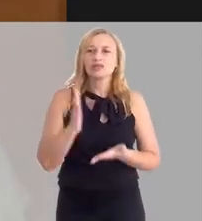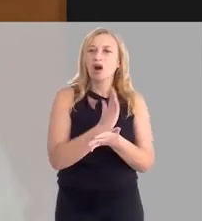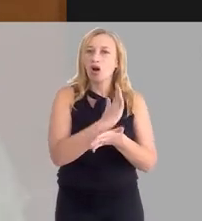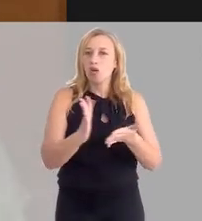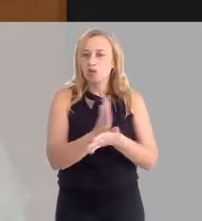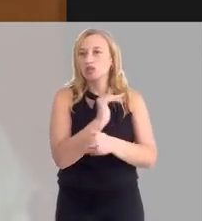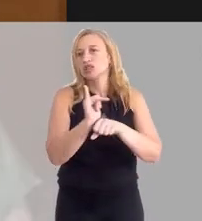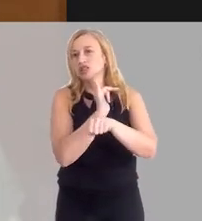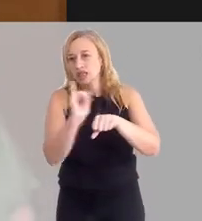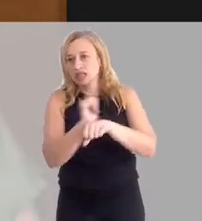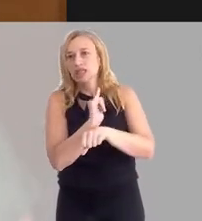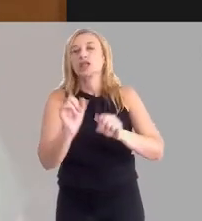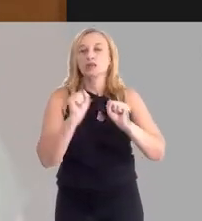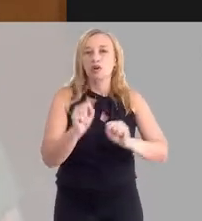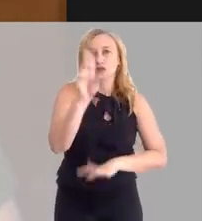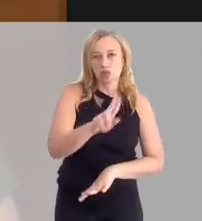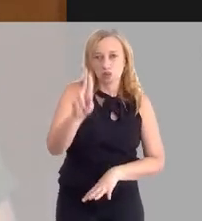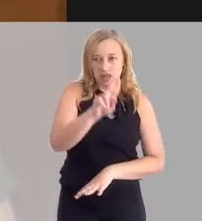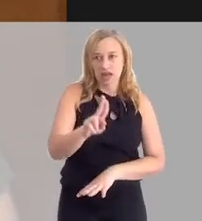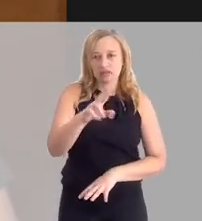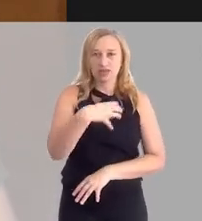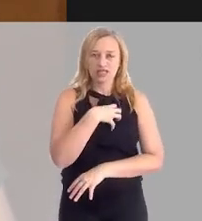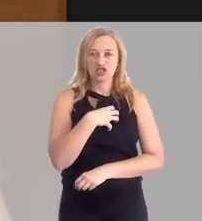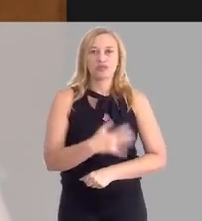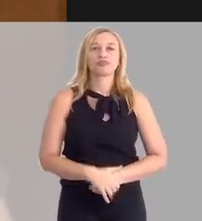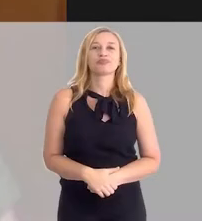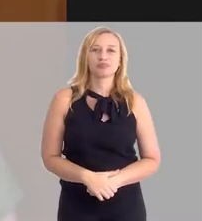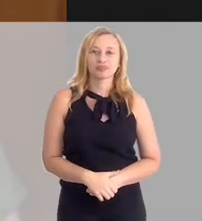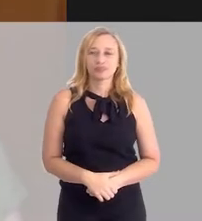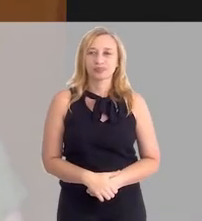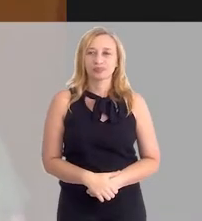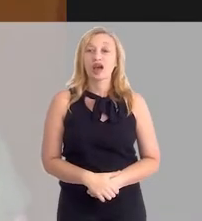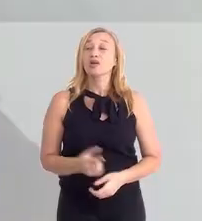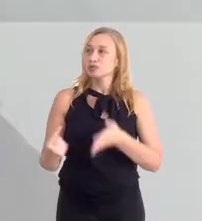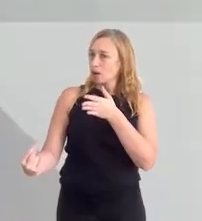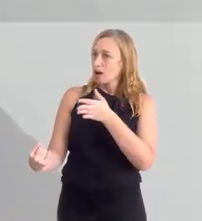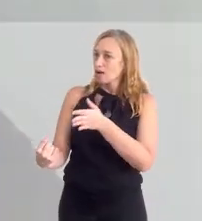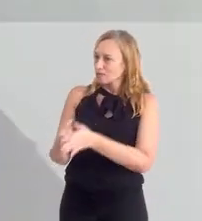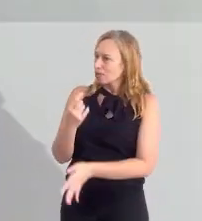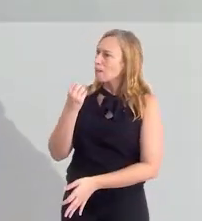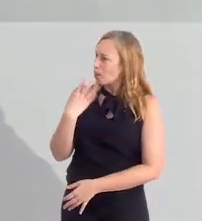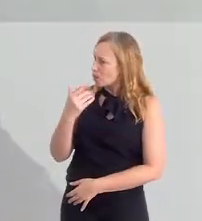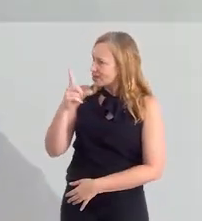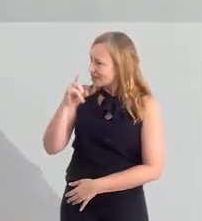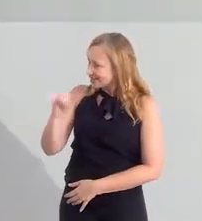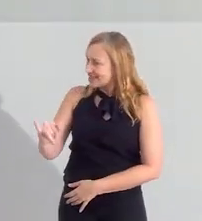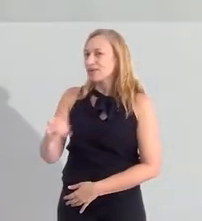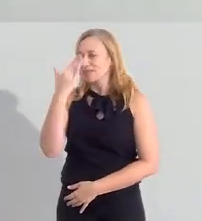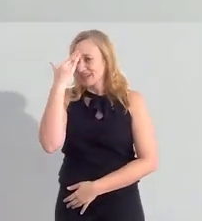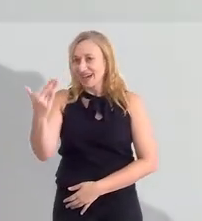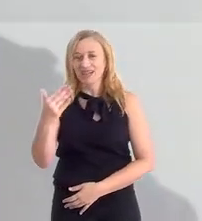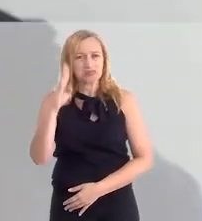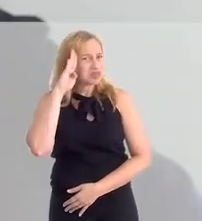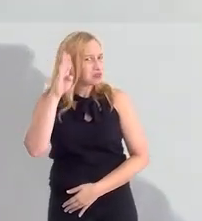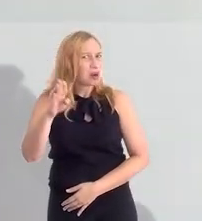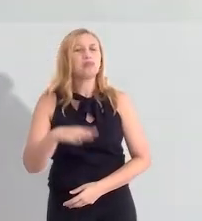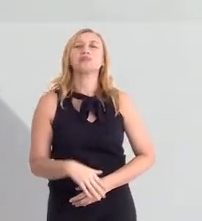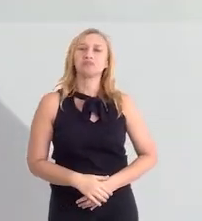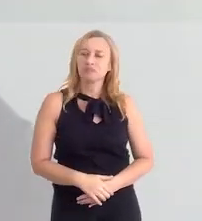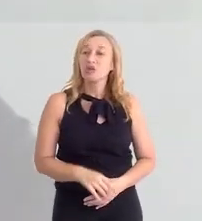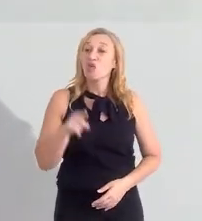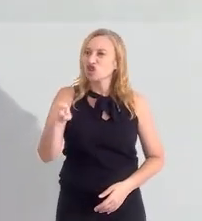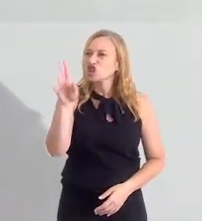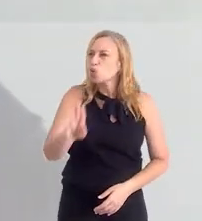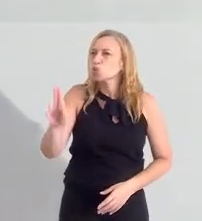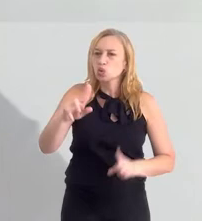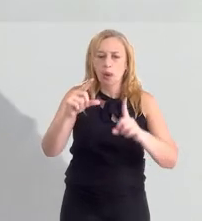alguns mecanismos que podem ser utilizados nesse sentido. Ah, sua pergunta é muito boa, Daniela. Obrigado. É fundamental. E